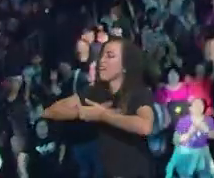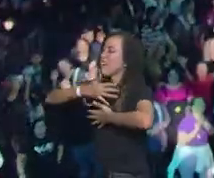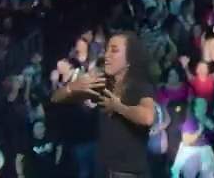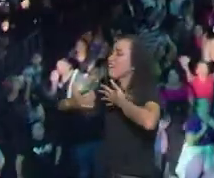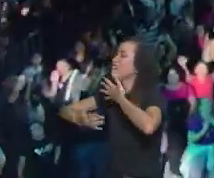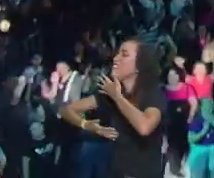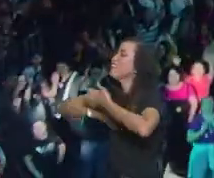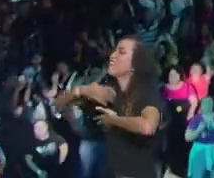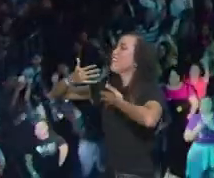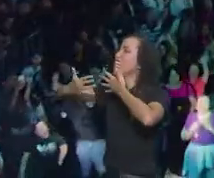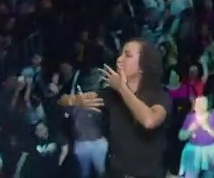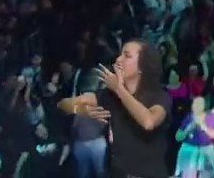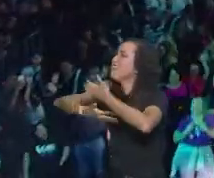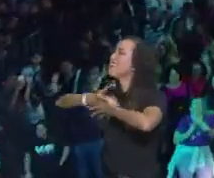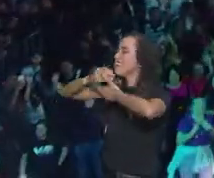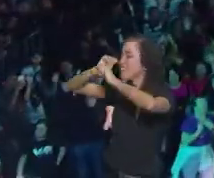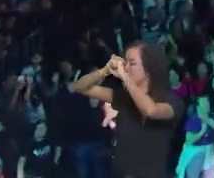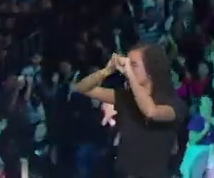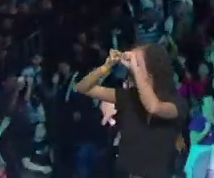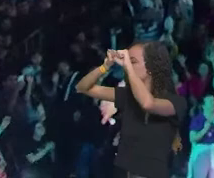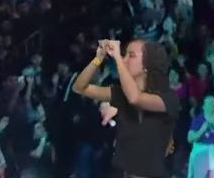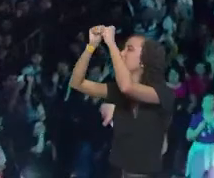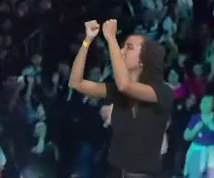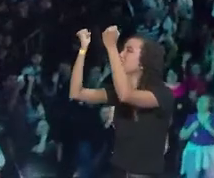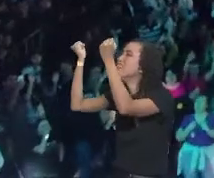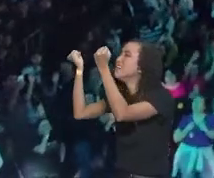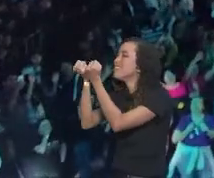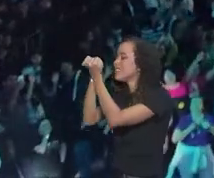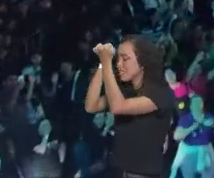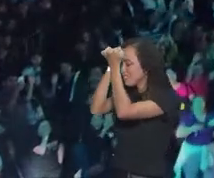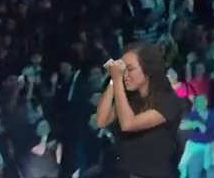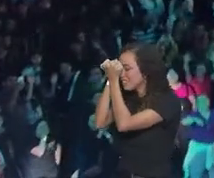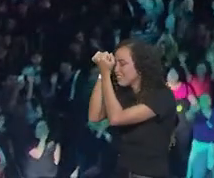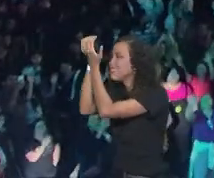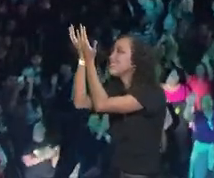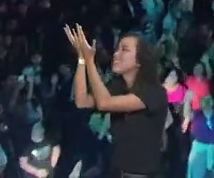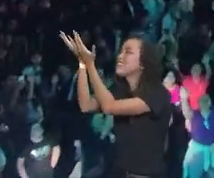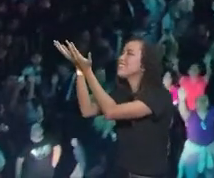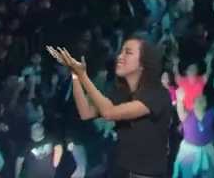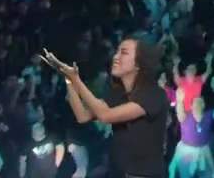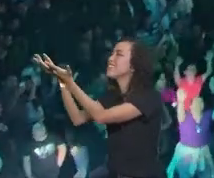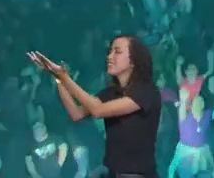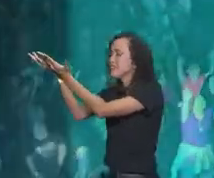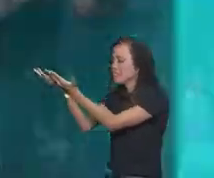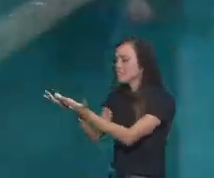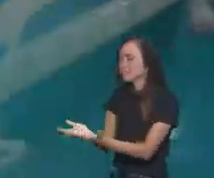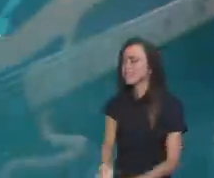evangelho de clarando toda glória seja o nome do nosso Deus